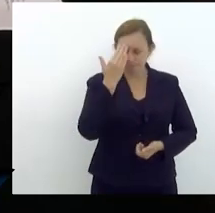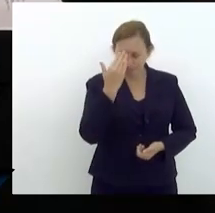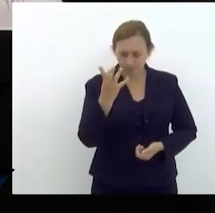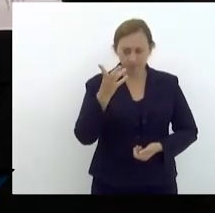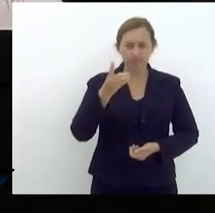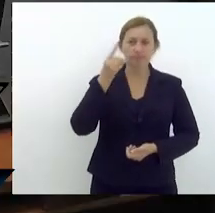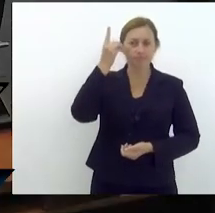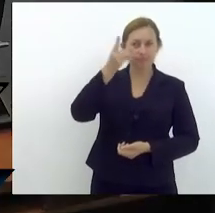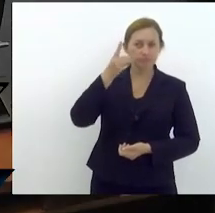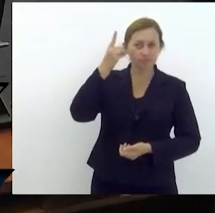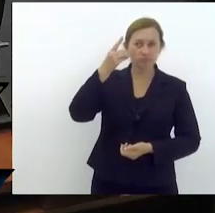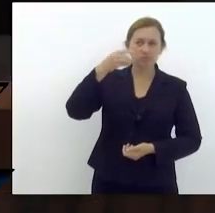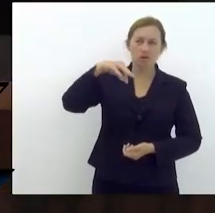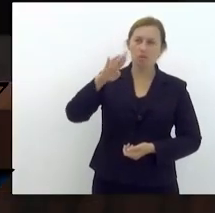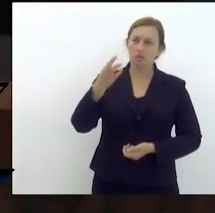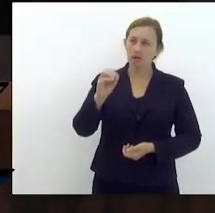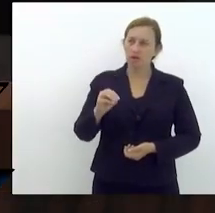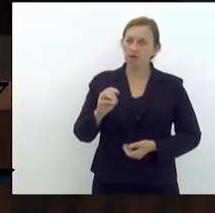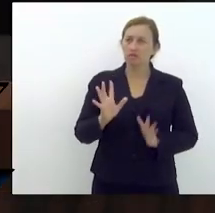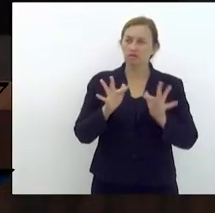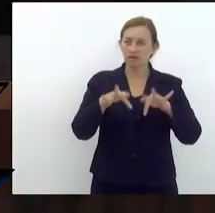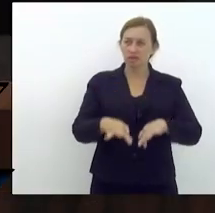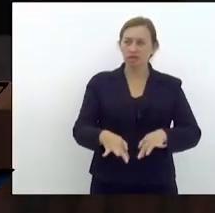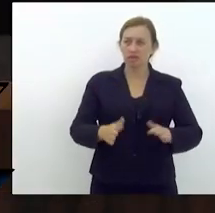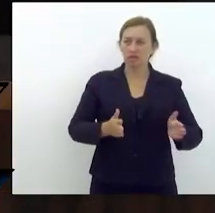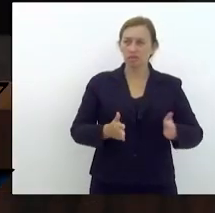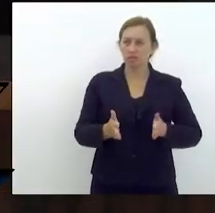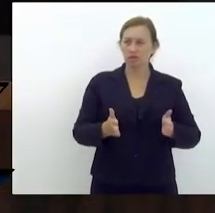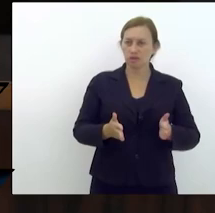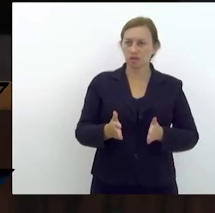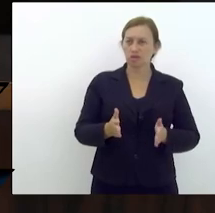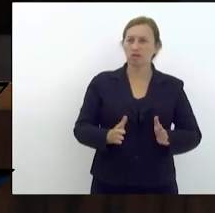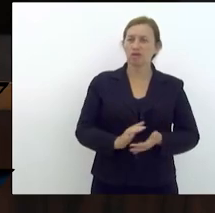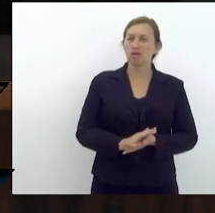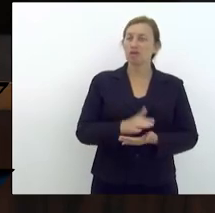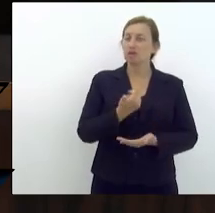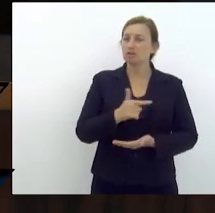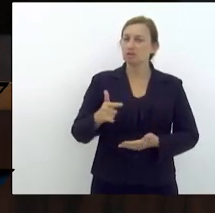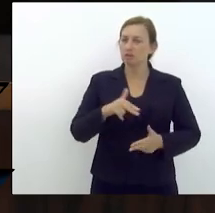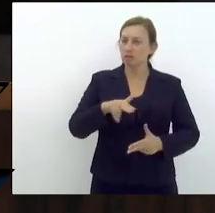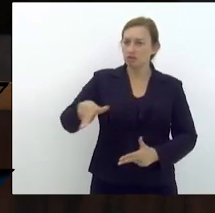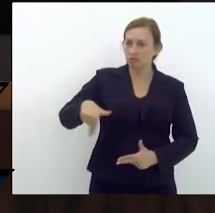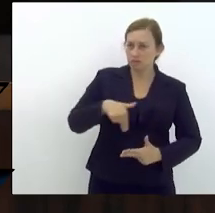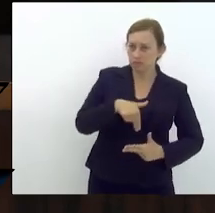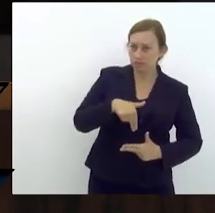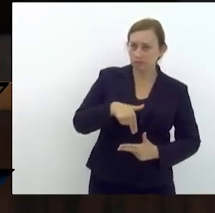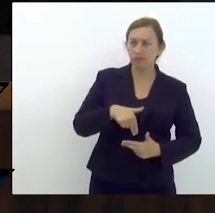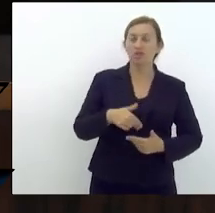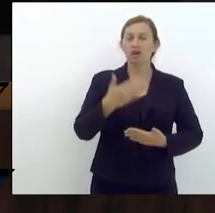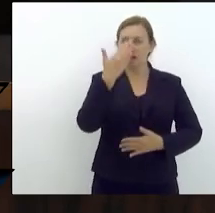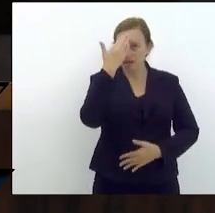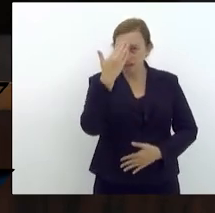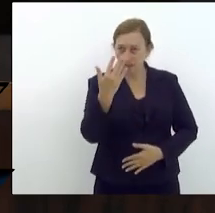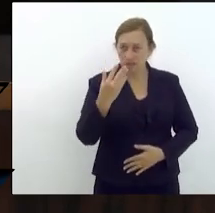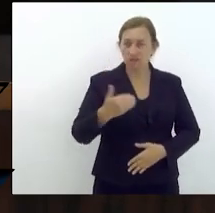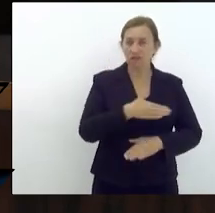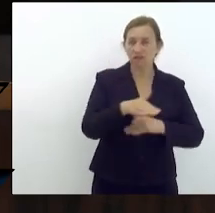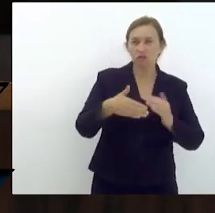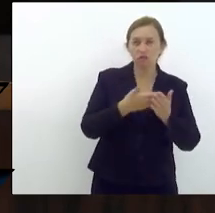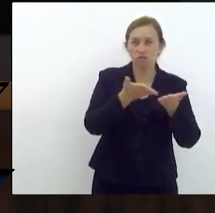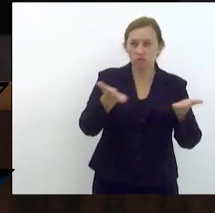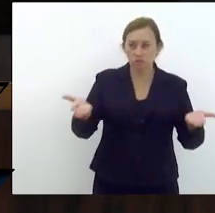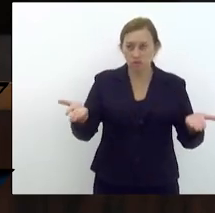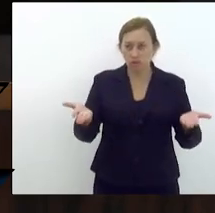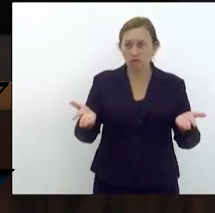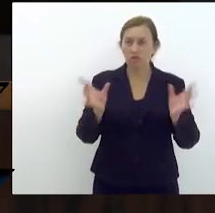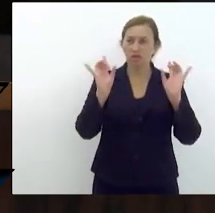deputado Alberto encerra-se expediente final não havendo mais oradores escrito agradecemos a todas e